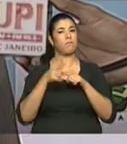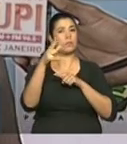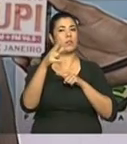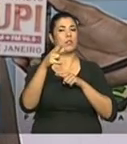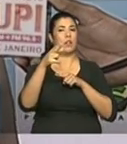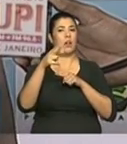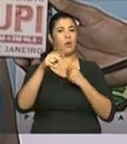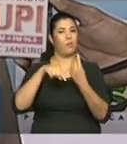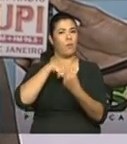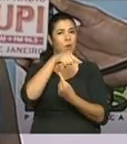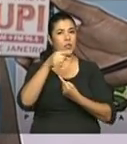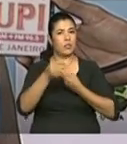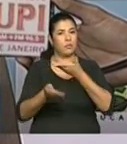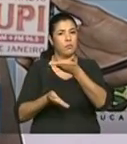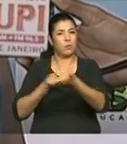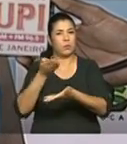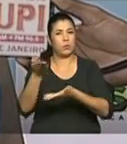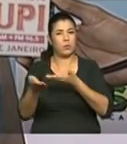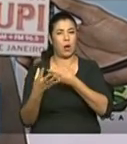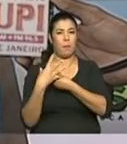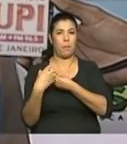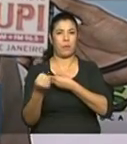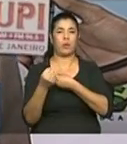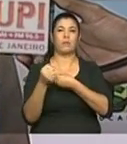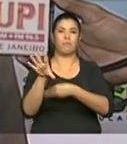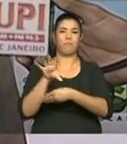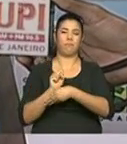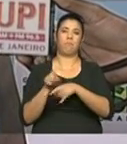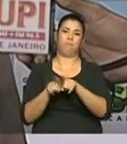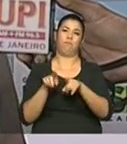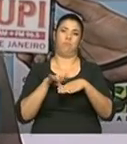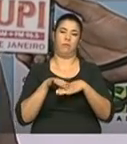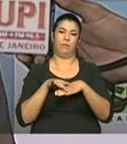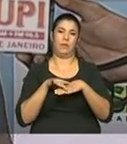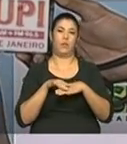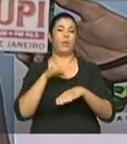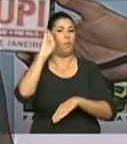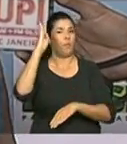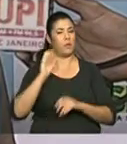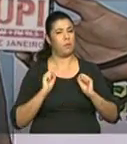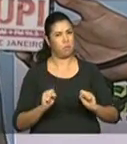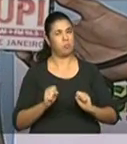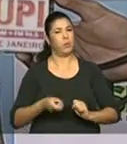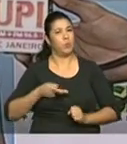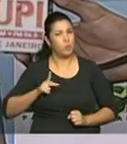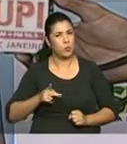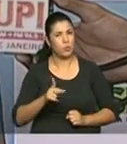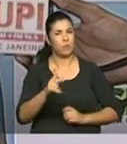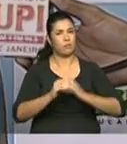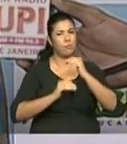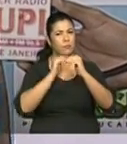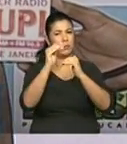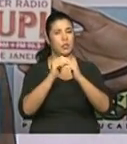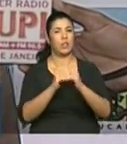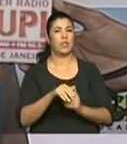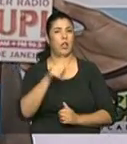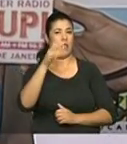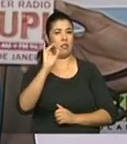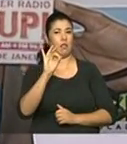da cadeia de transmissão da doença. Portanto, o Brasil pode avançar. Nós avançamos muito, em 10 anos diminuímos mais